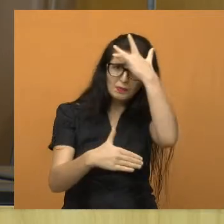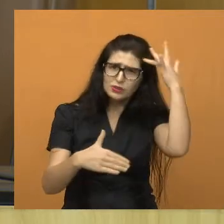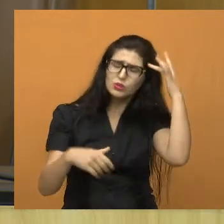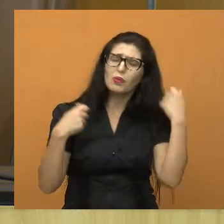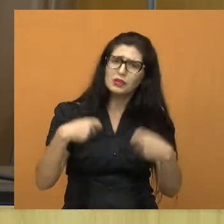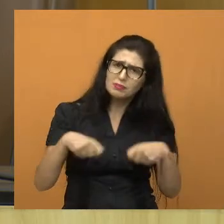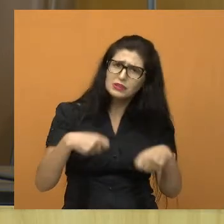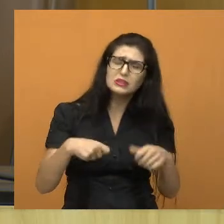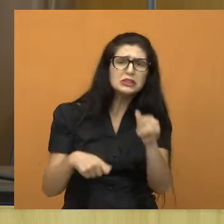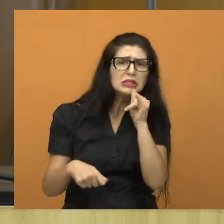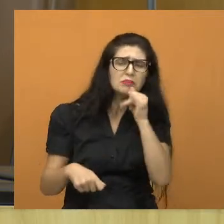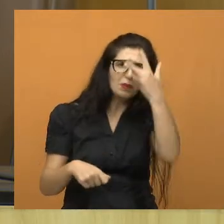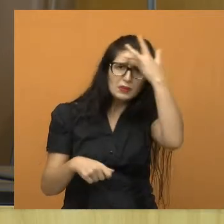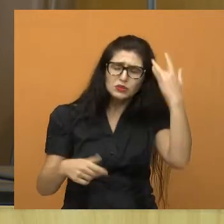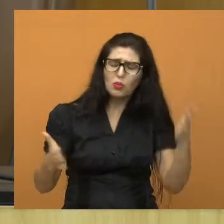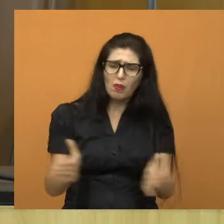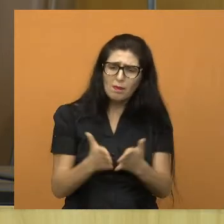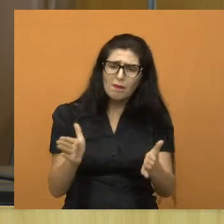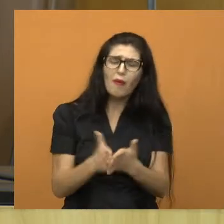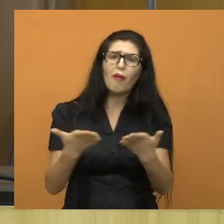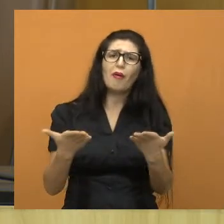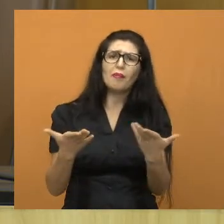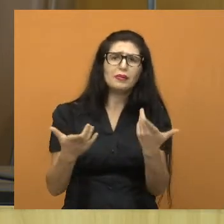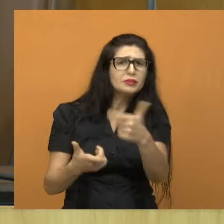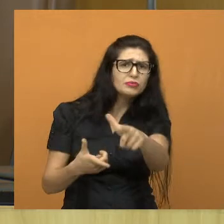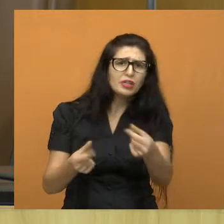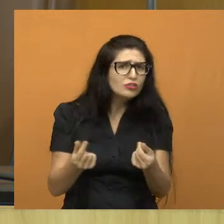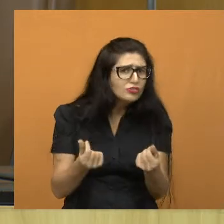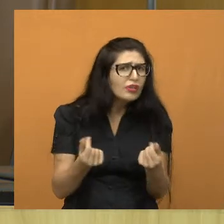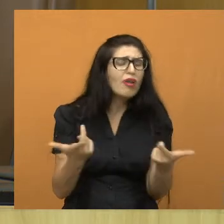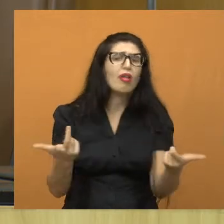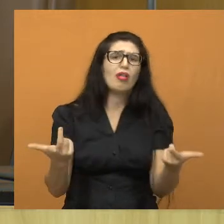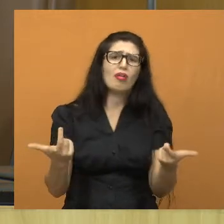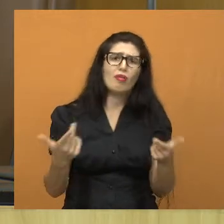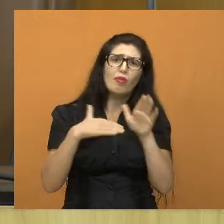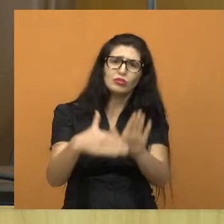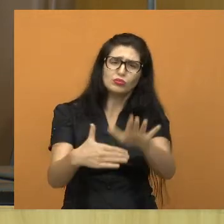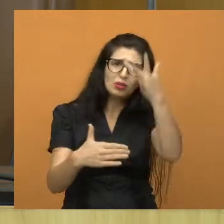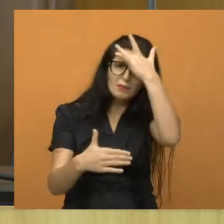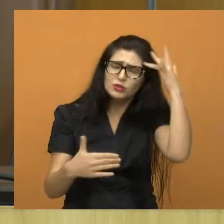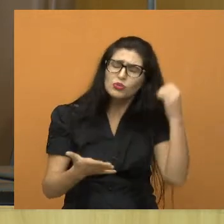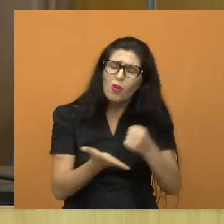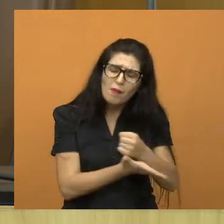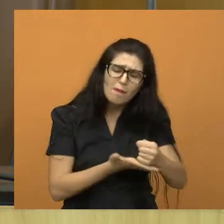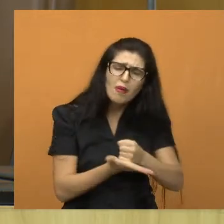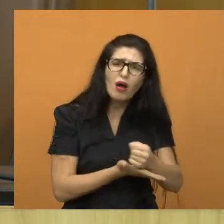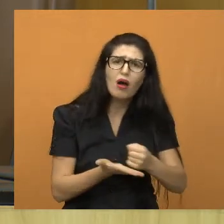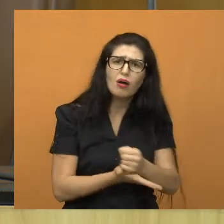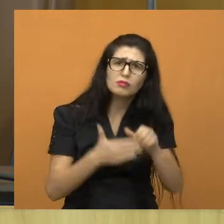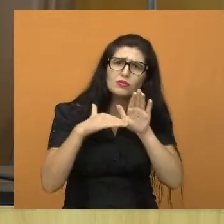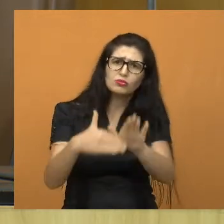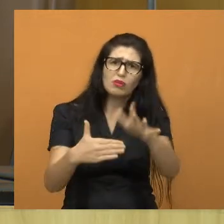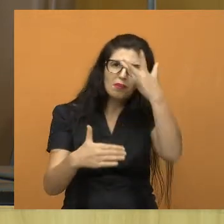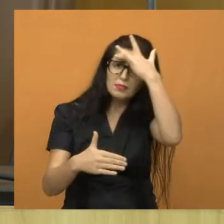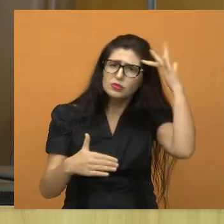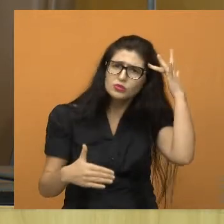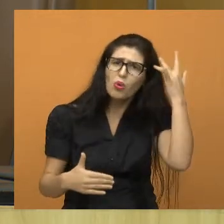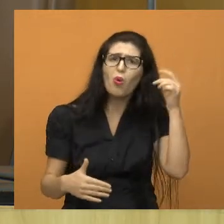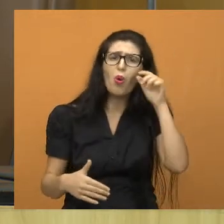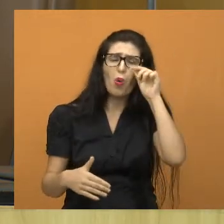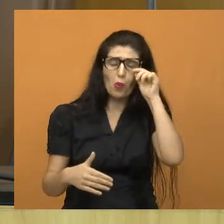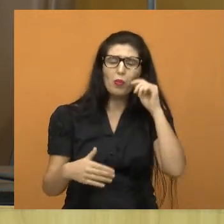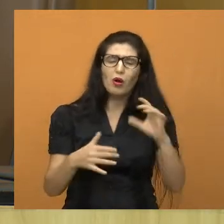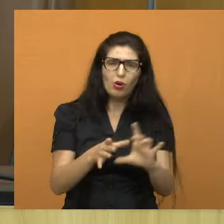Jacareí. Nos CRAS, a gente tem a responsabilidade de oferecer a proteção básica, que é o serviço de convivência e fortalecimento de